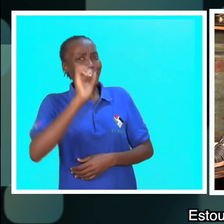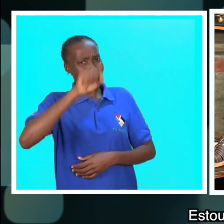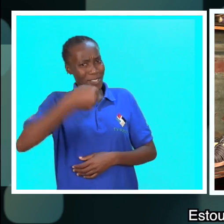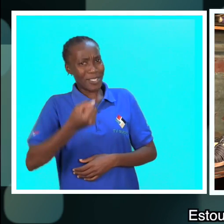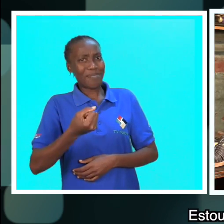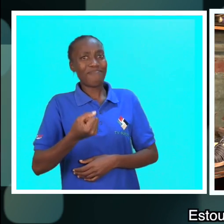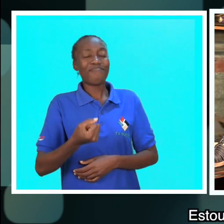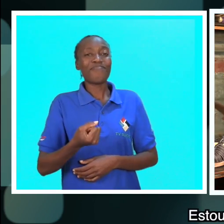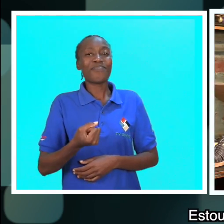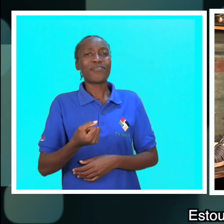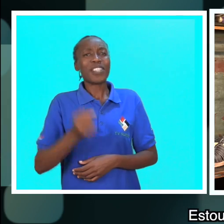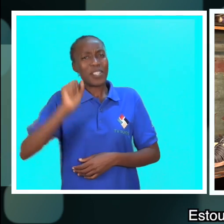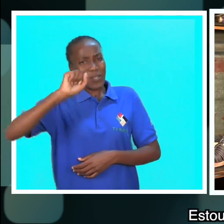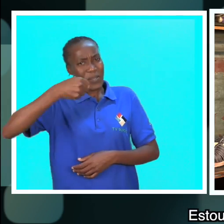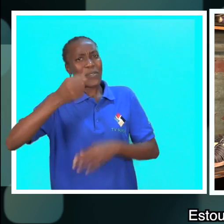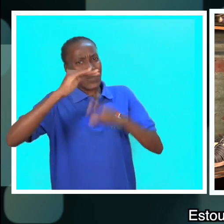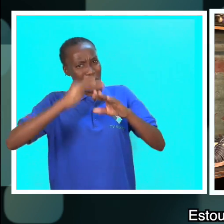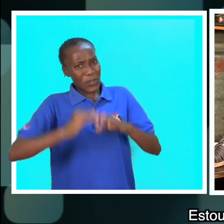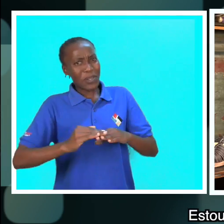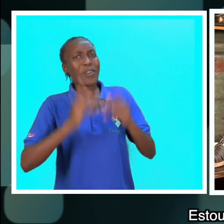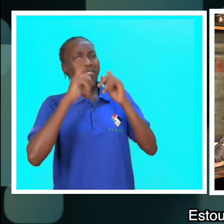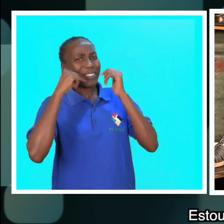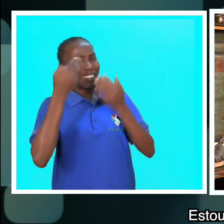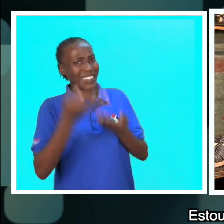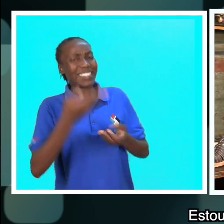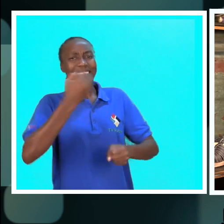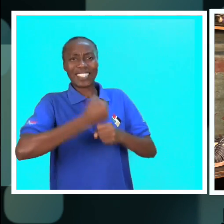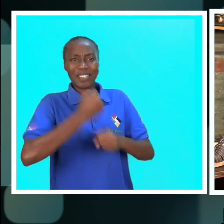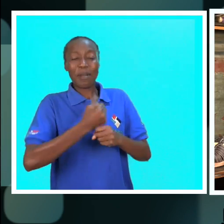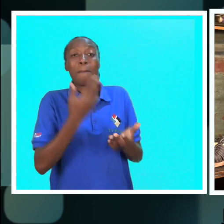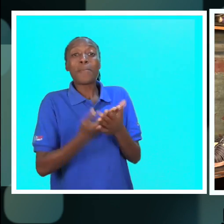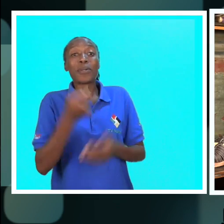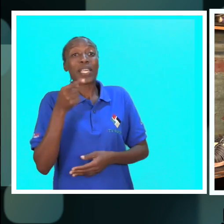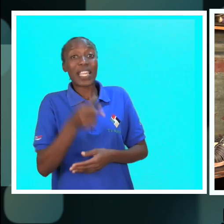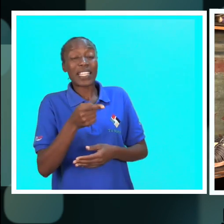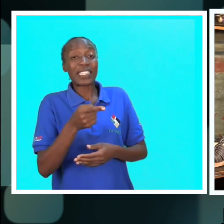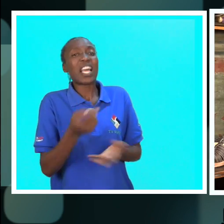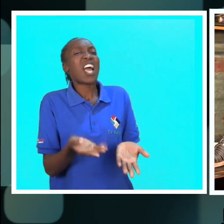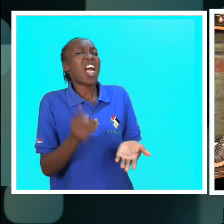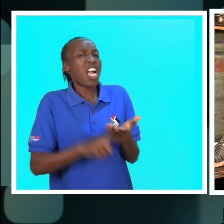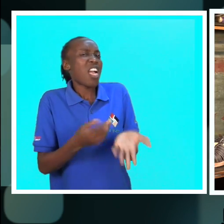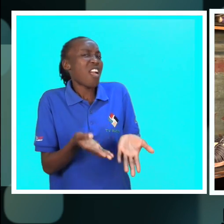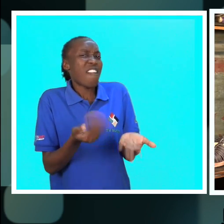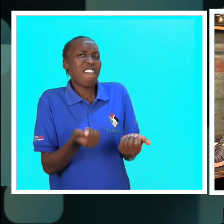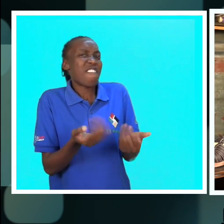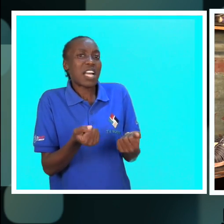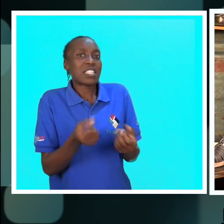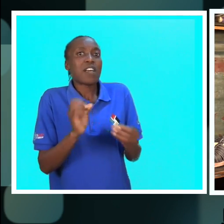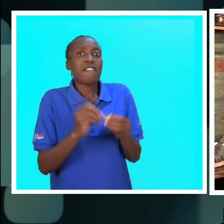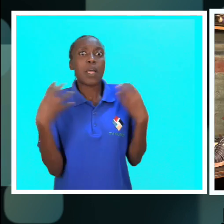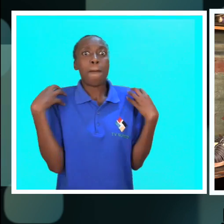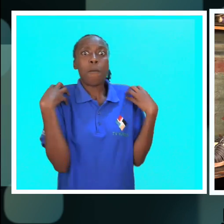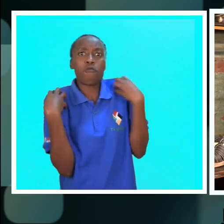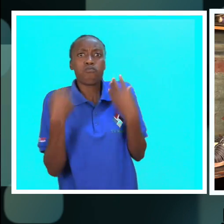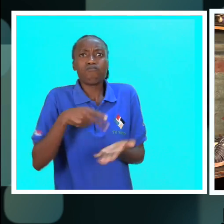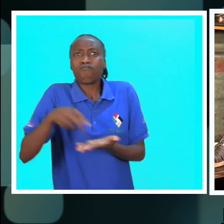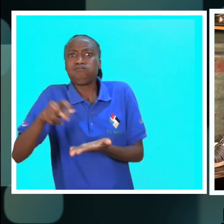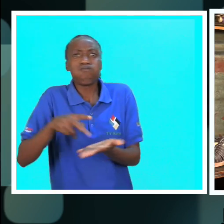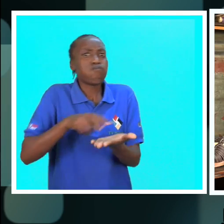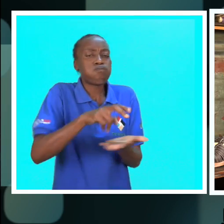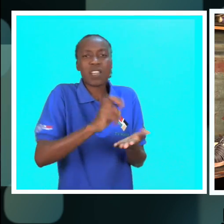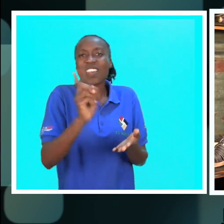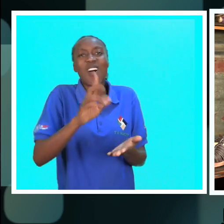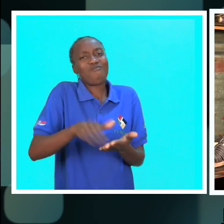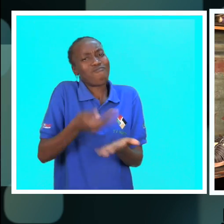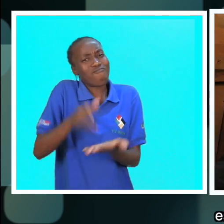Nunca desse esse material. Estou feliz desse trabalho. Porque estou-me a facilitar, porque não faço movimento, não sei o que,